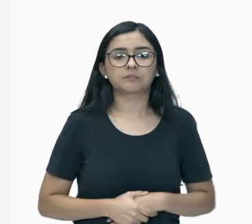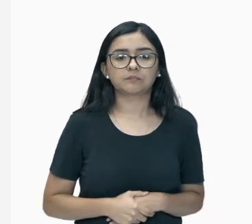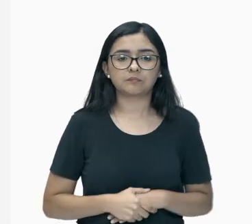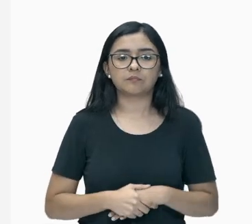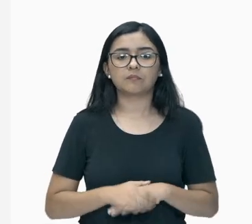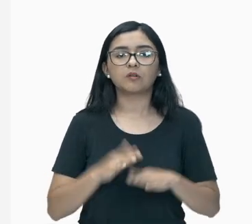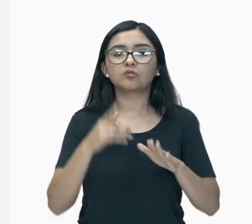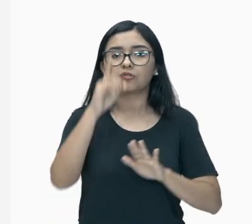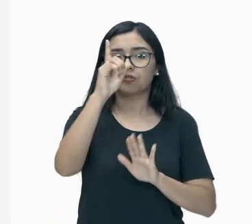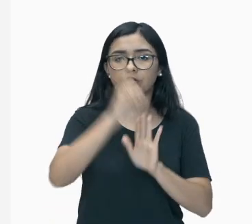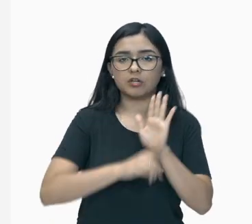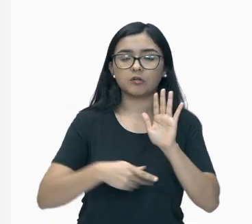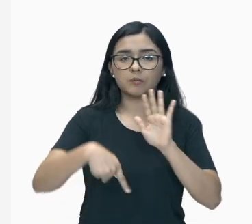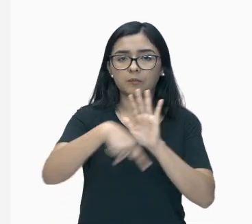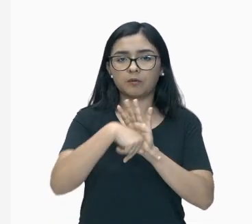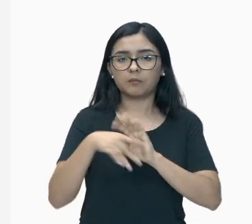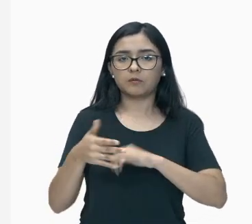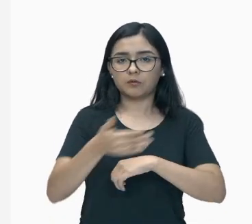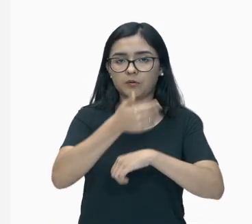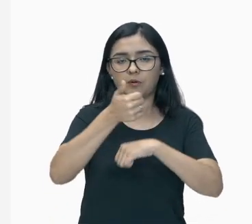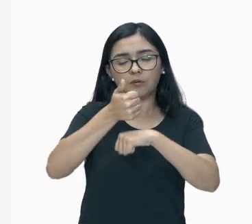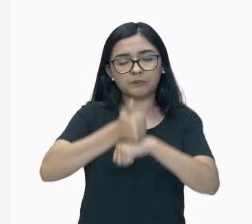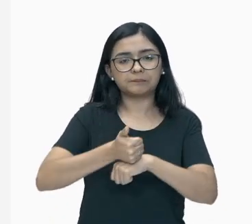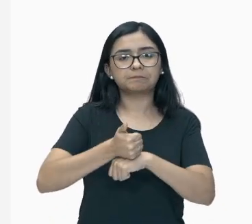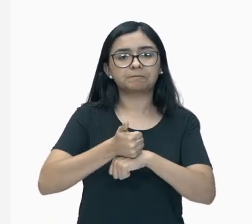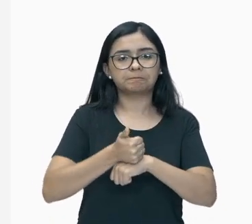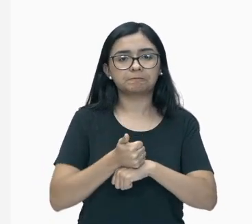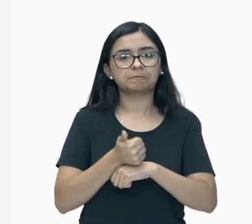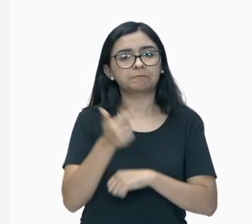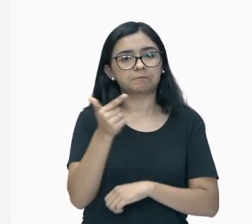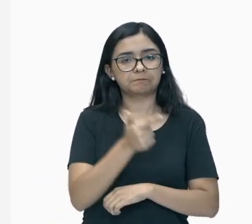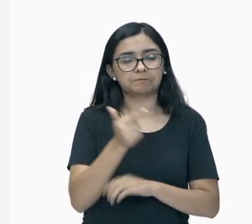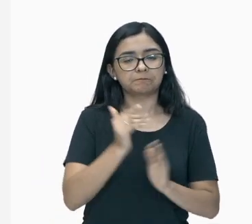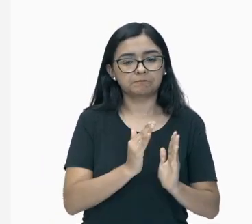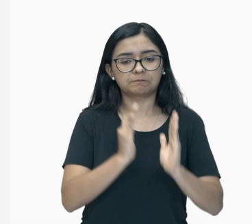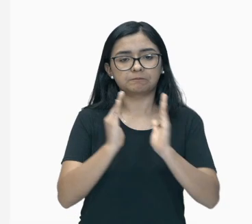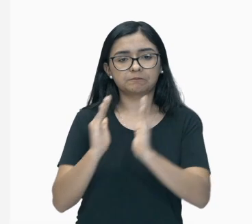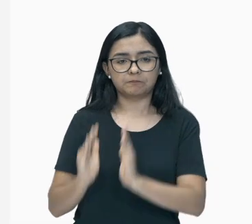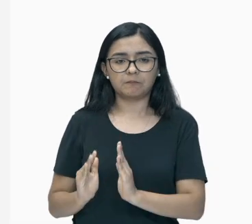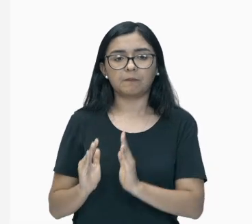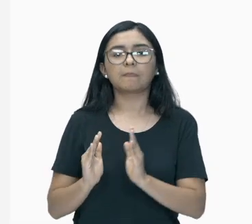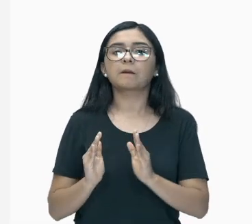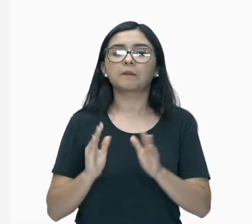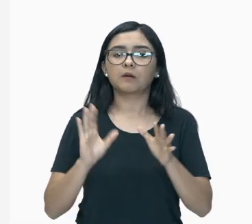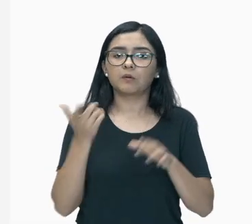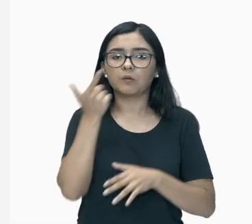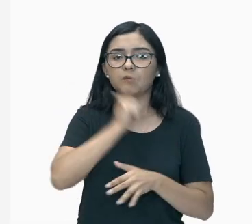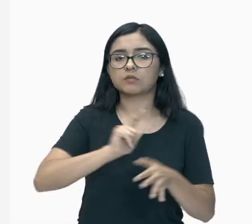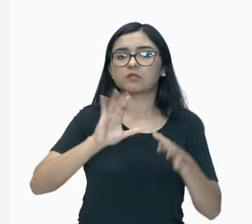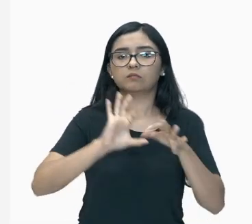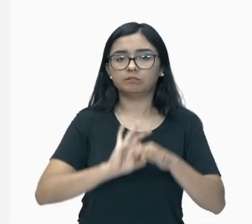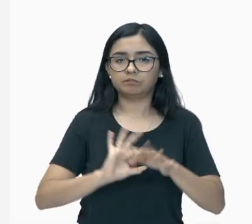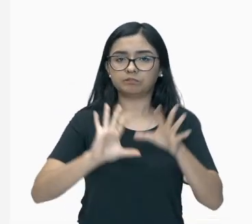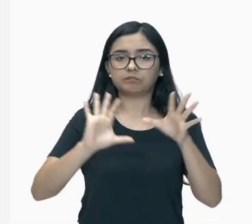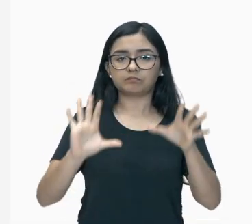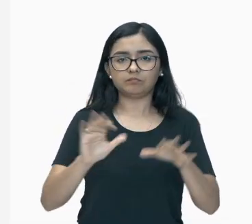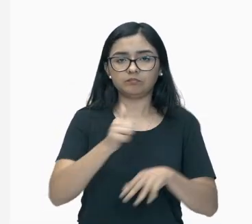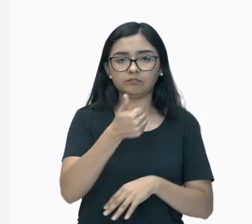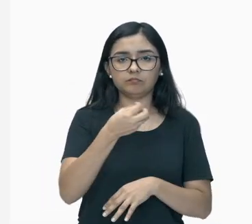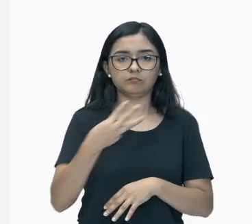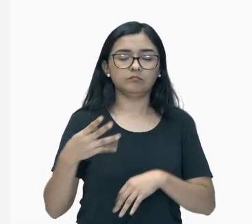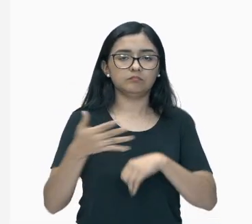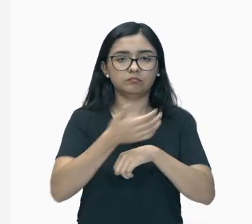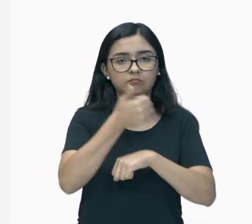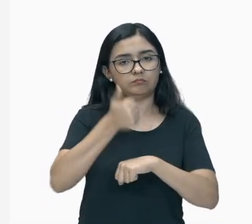dos Colonos. Veja, é um processo, é um segundo passo aí para a independência das 13 colônias. Então,